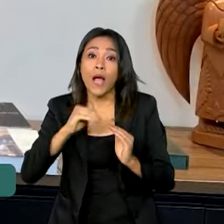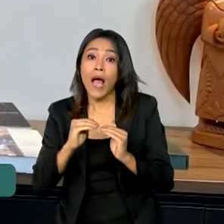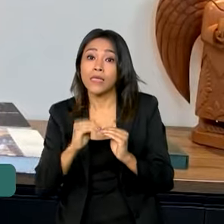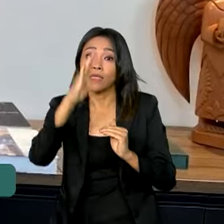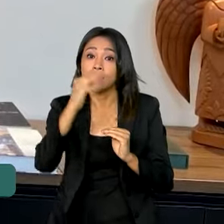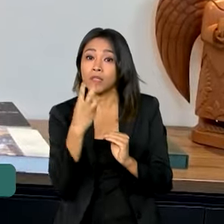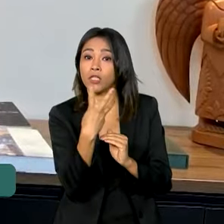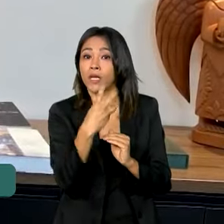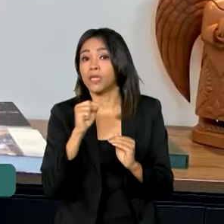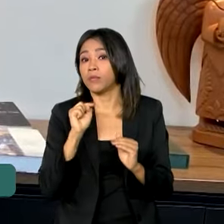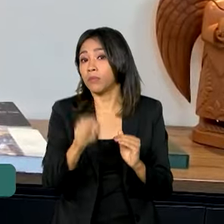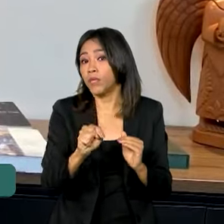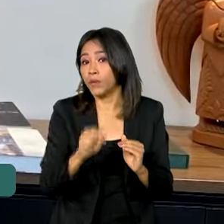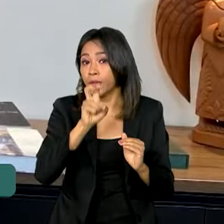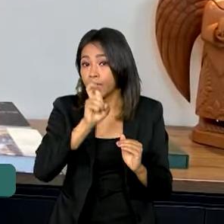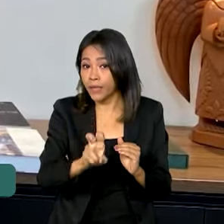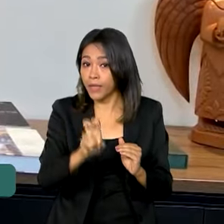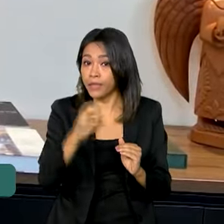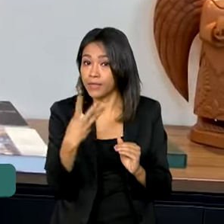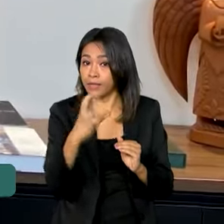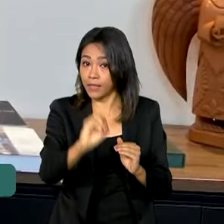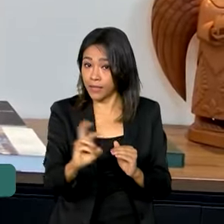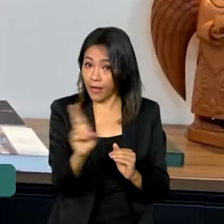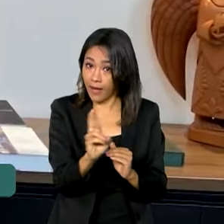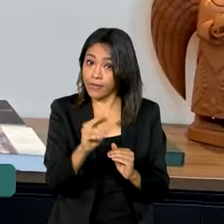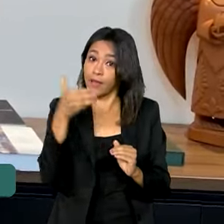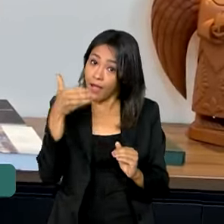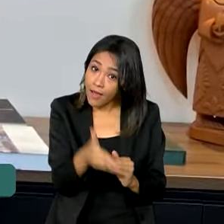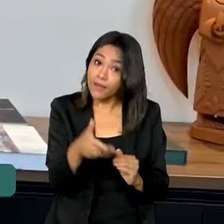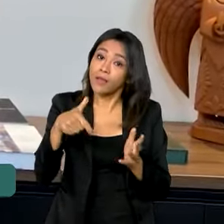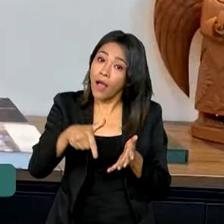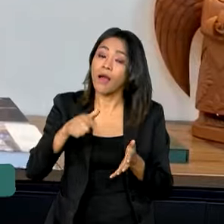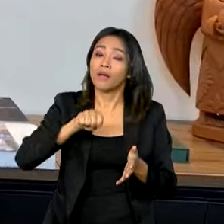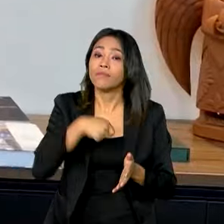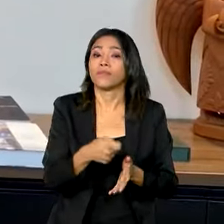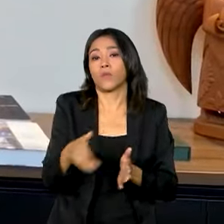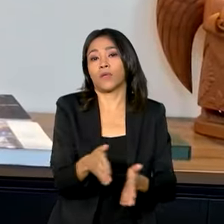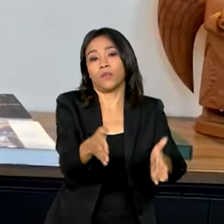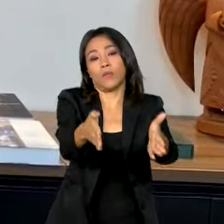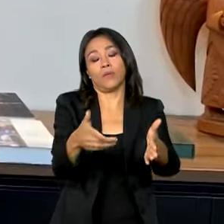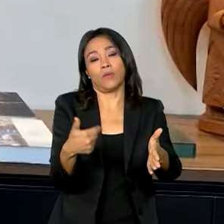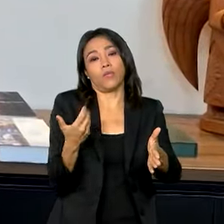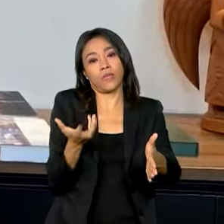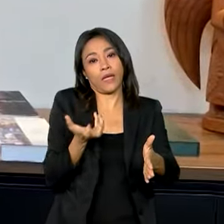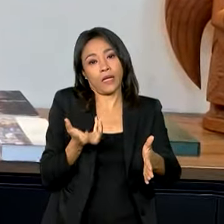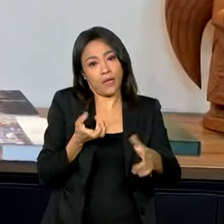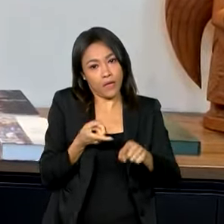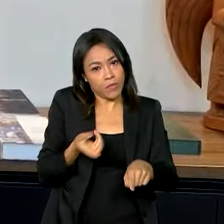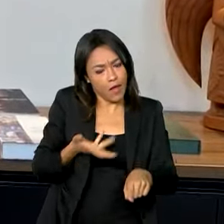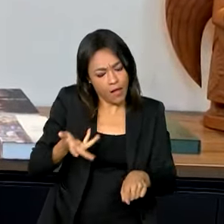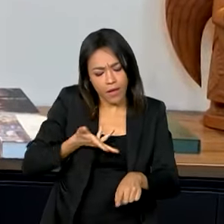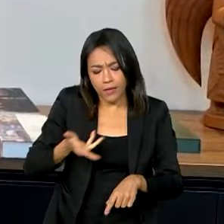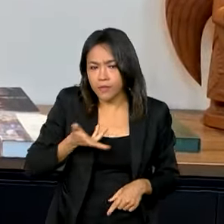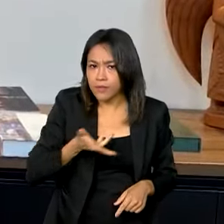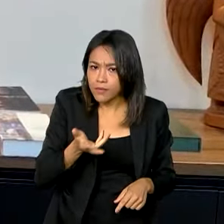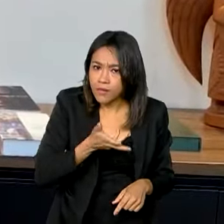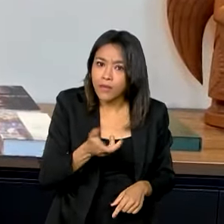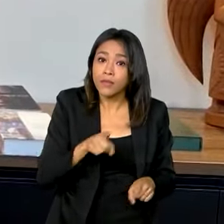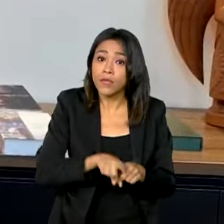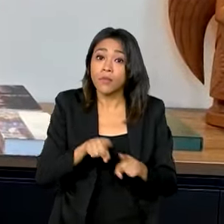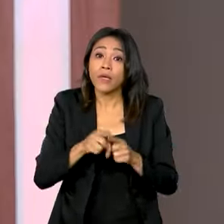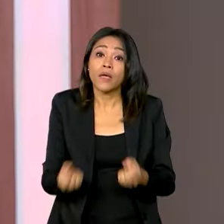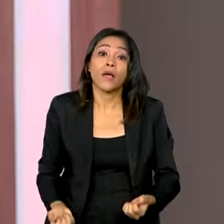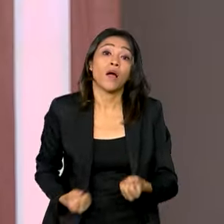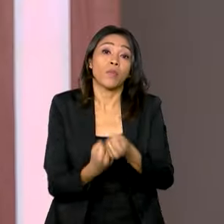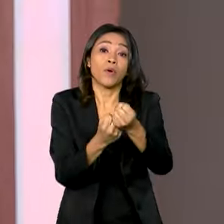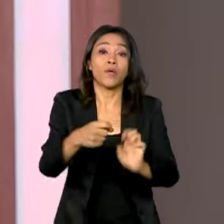de R$ 3.530. Esse é o caminho que queremos agora acelerar também com o